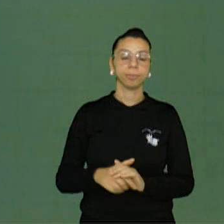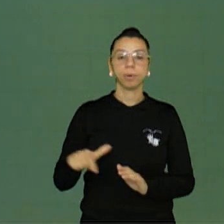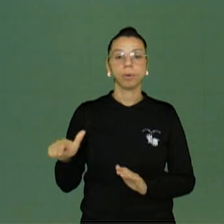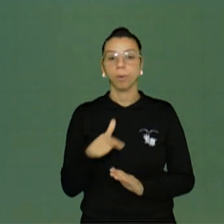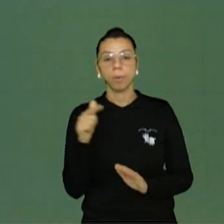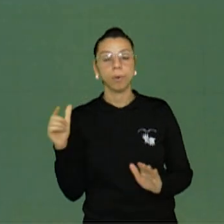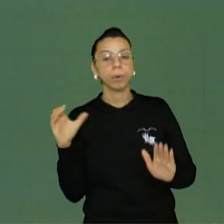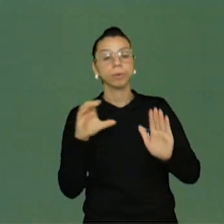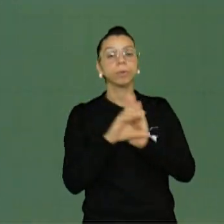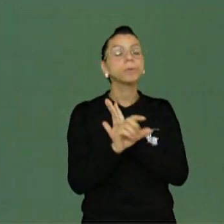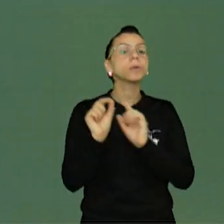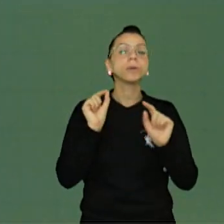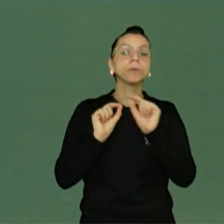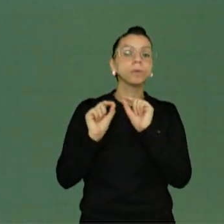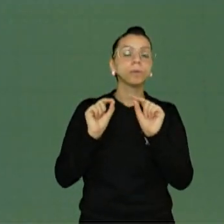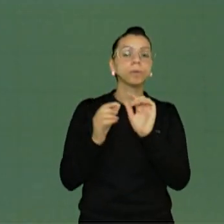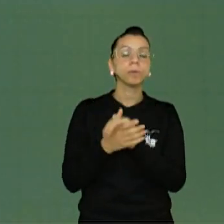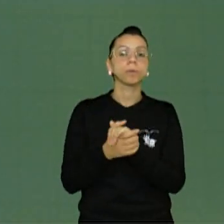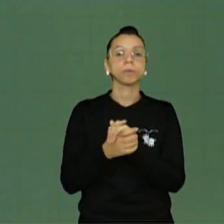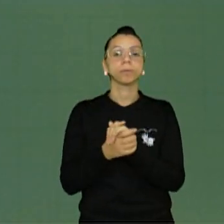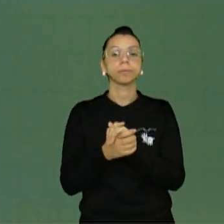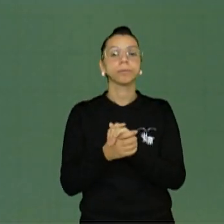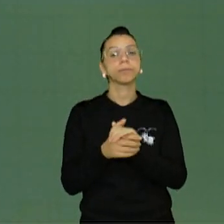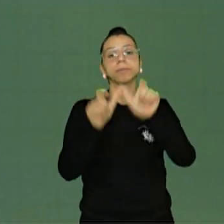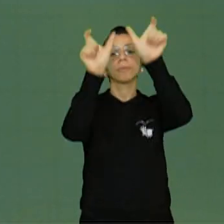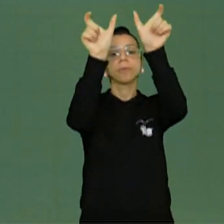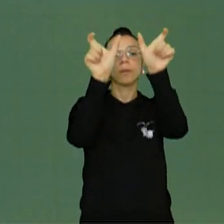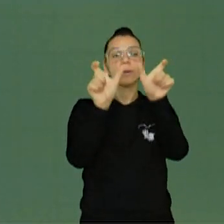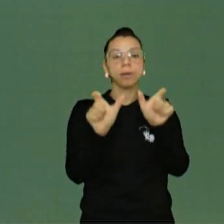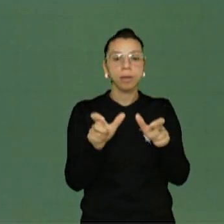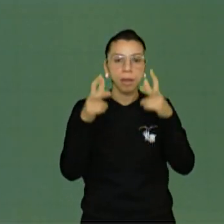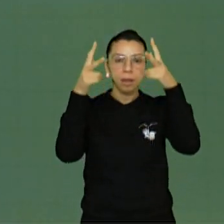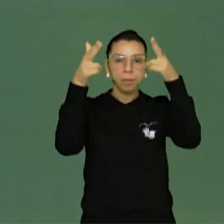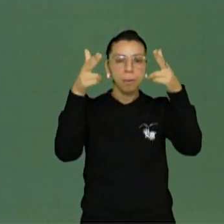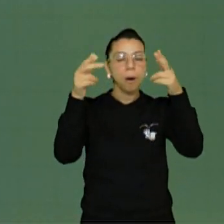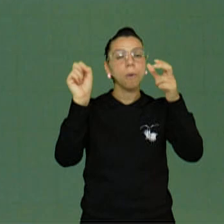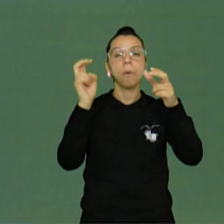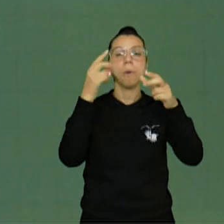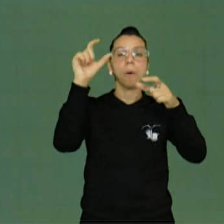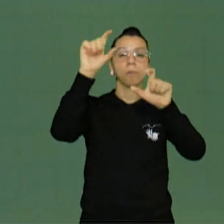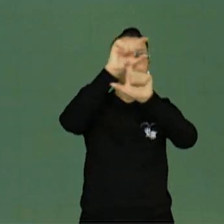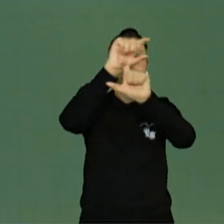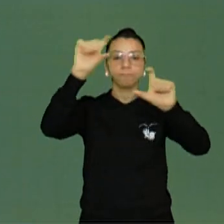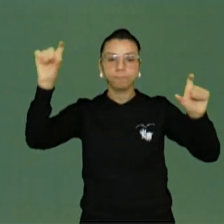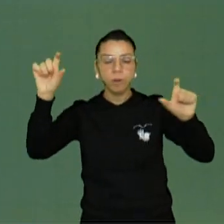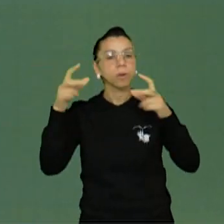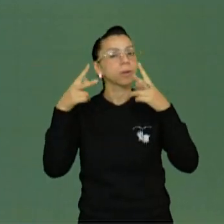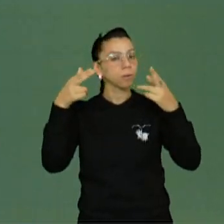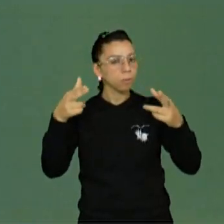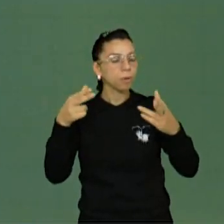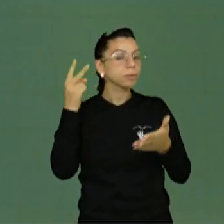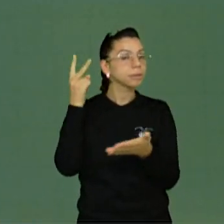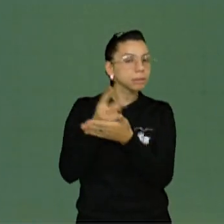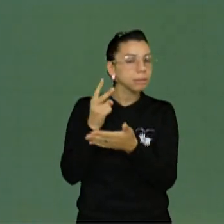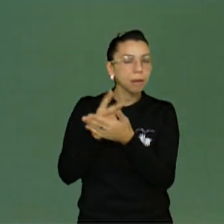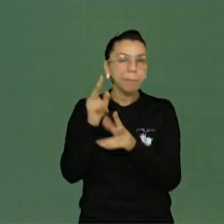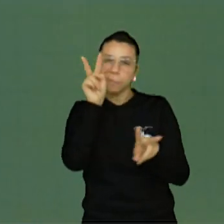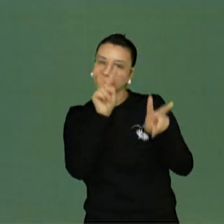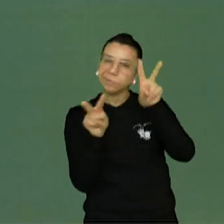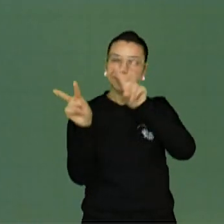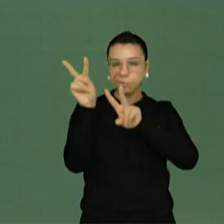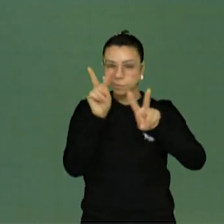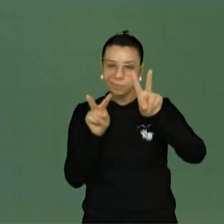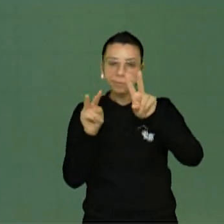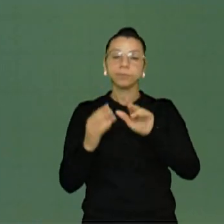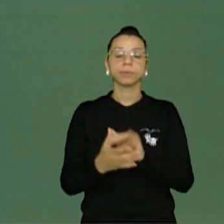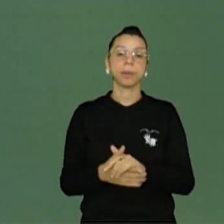aquela proporcionalidade, linhas iguais, será que tem alguma linha aqui, né? Ou colunas iguais? Eu sempre dou aquela olhada,